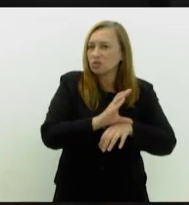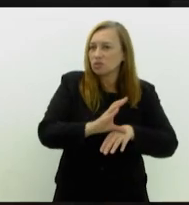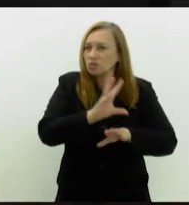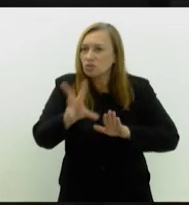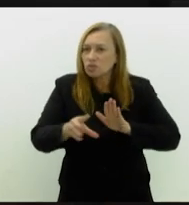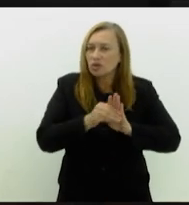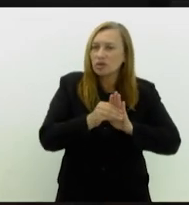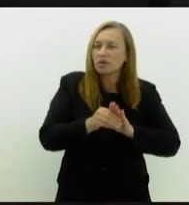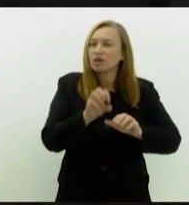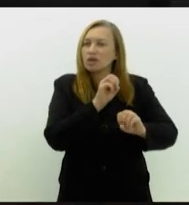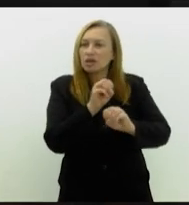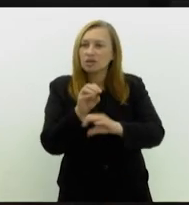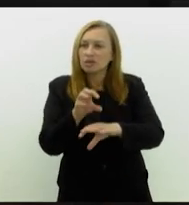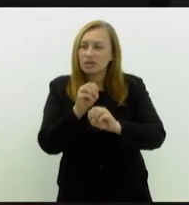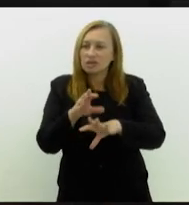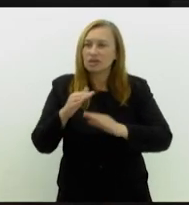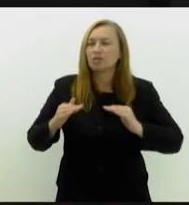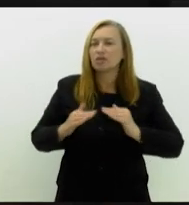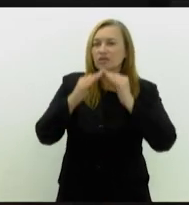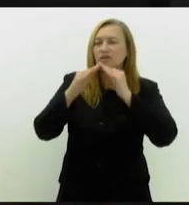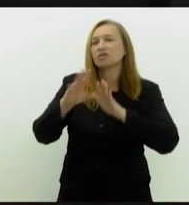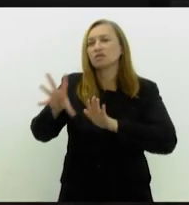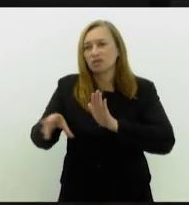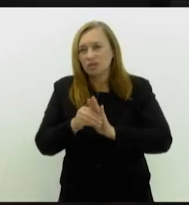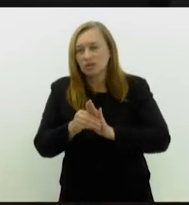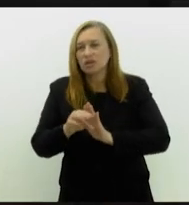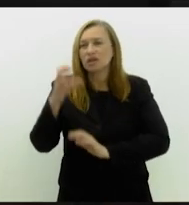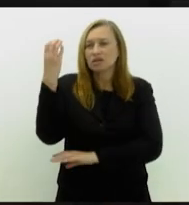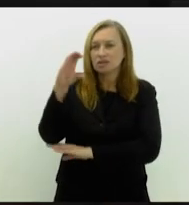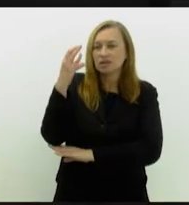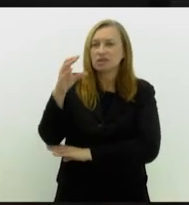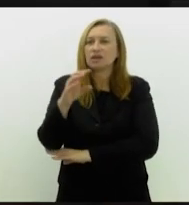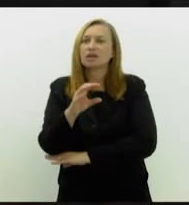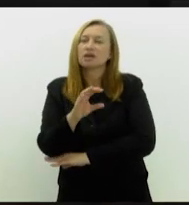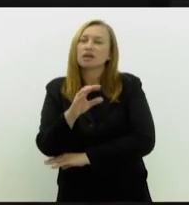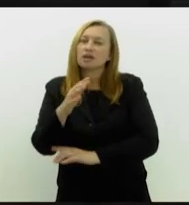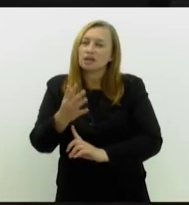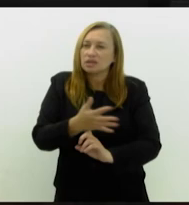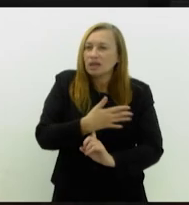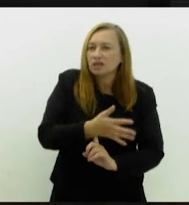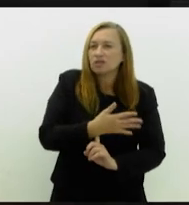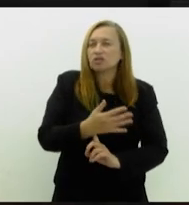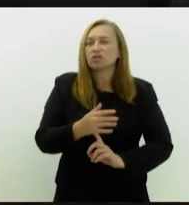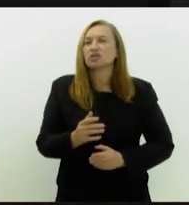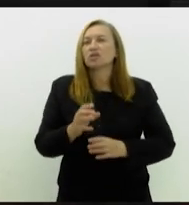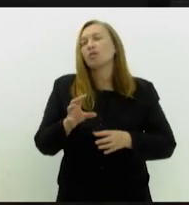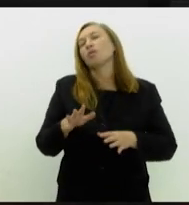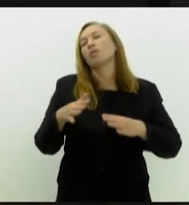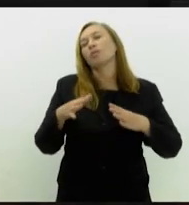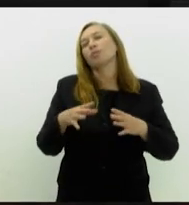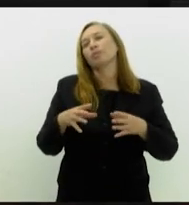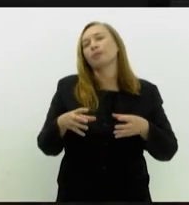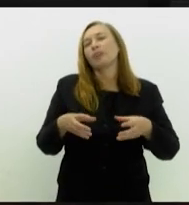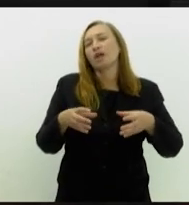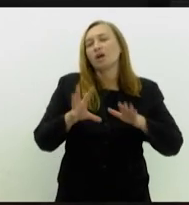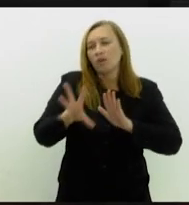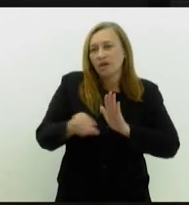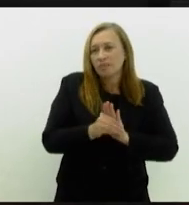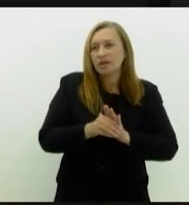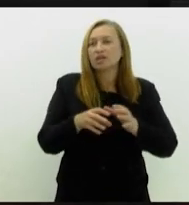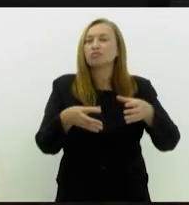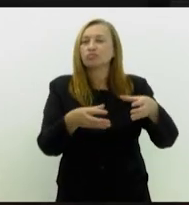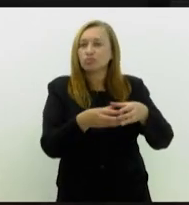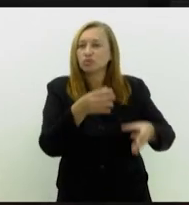de educação favorável com emendas de ciência e tecnologia favorável com a emenda das comissões de constitução e Justiça de assuntos da